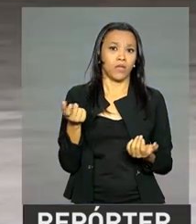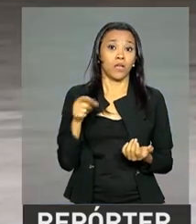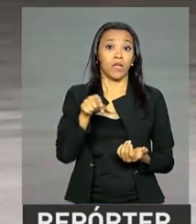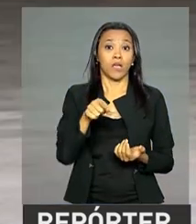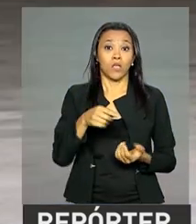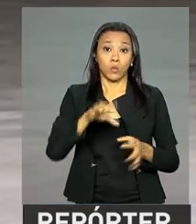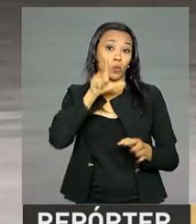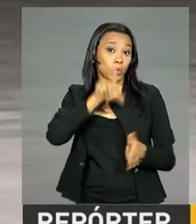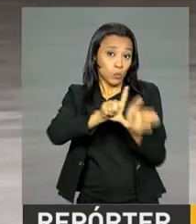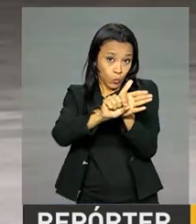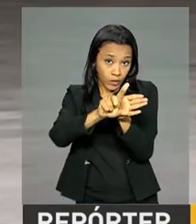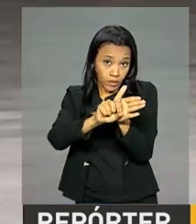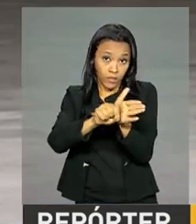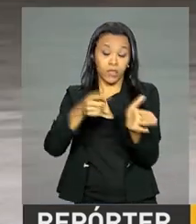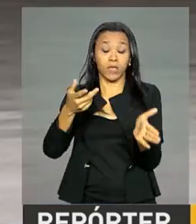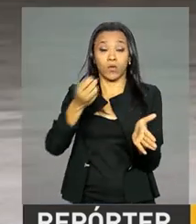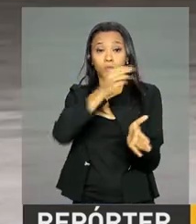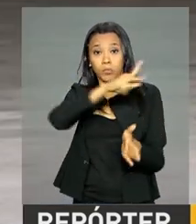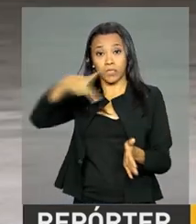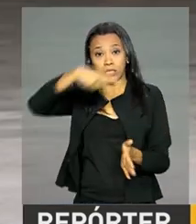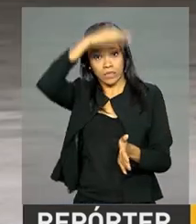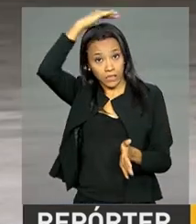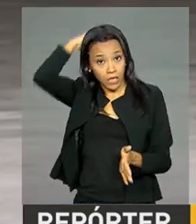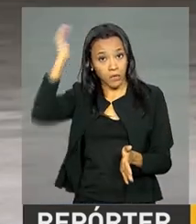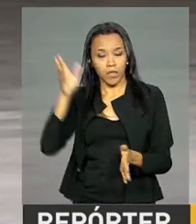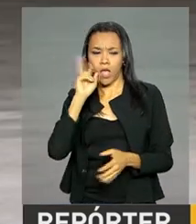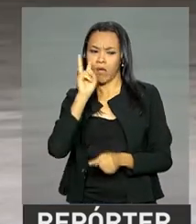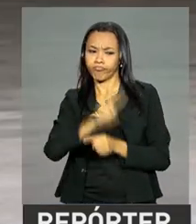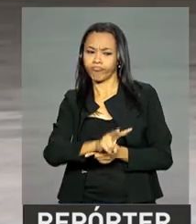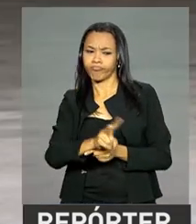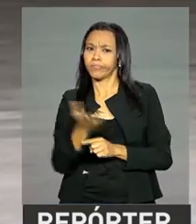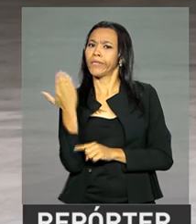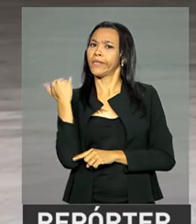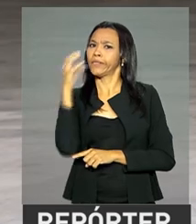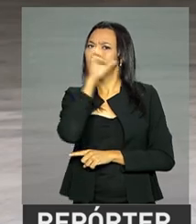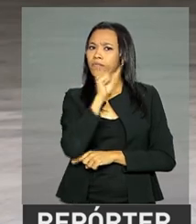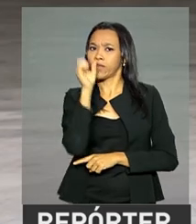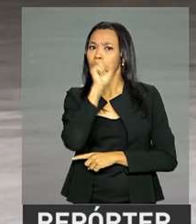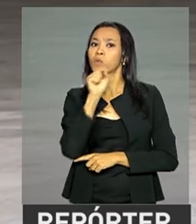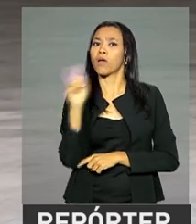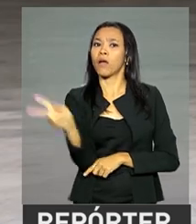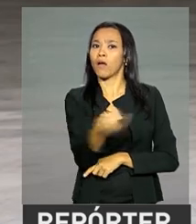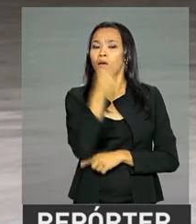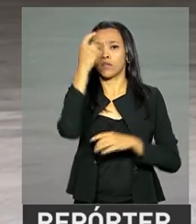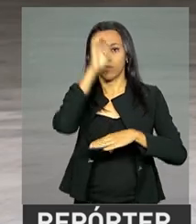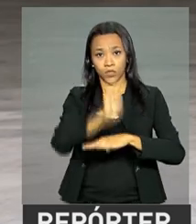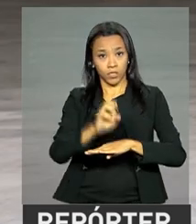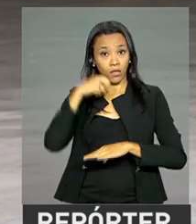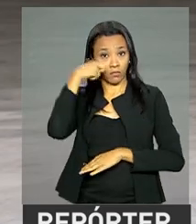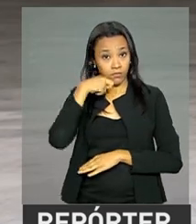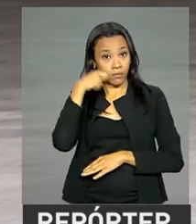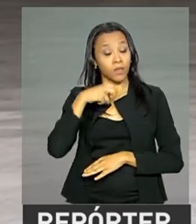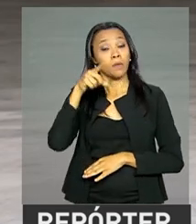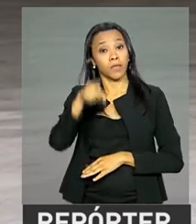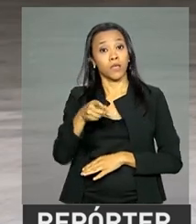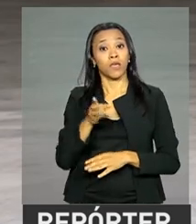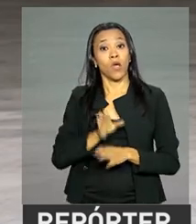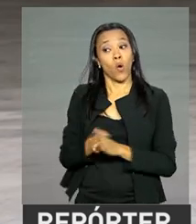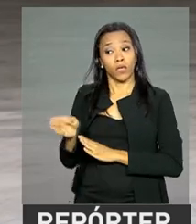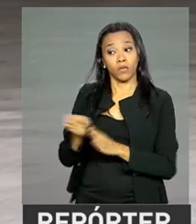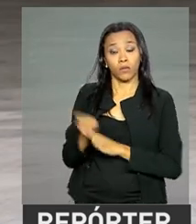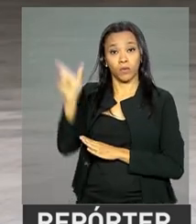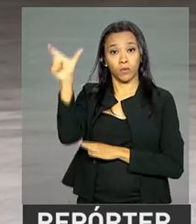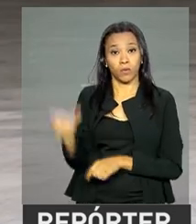o presidente Michel Temer disse que acompanha desde sábado a questão no Rio Grande do Norte que orientou o ministro da Justiça